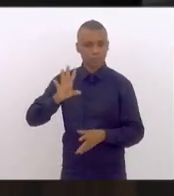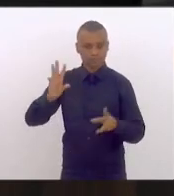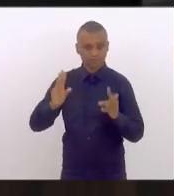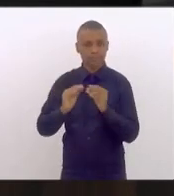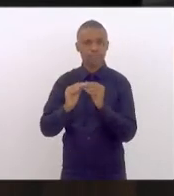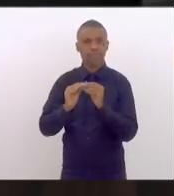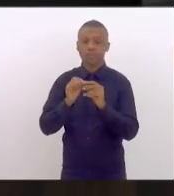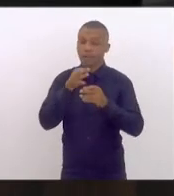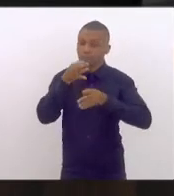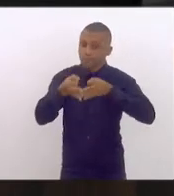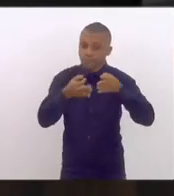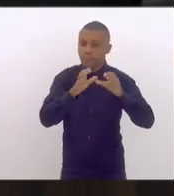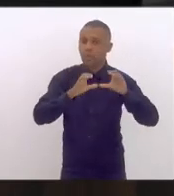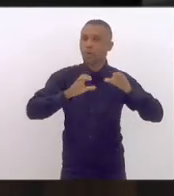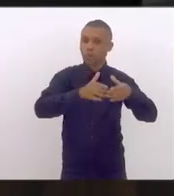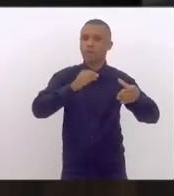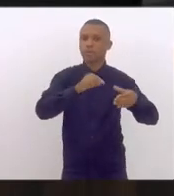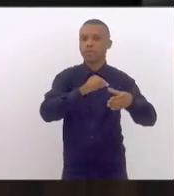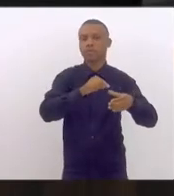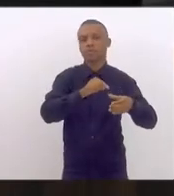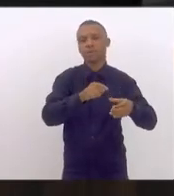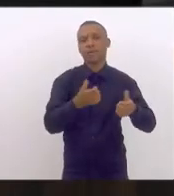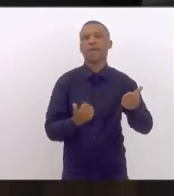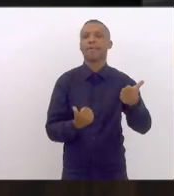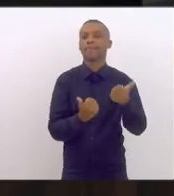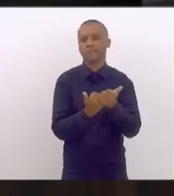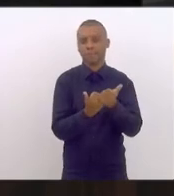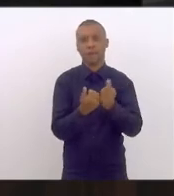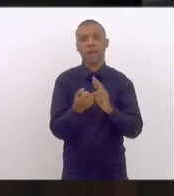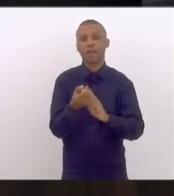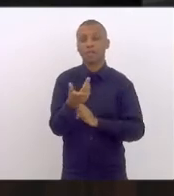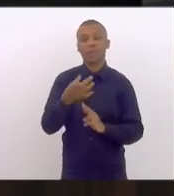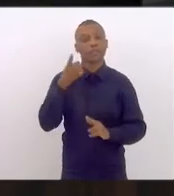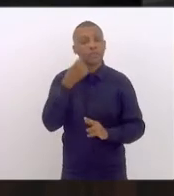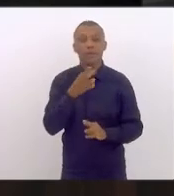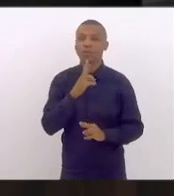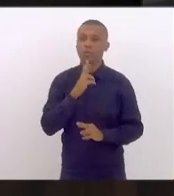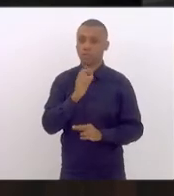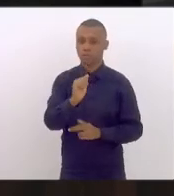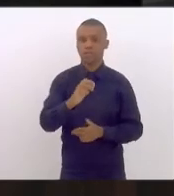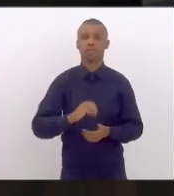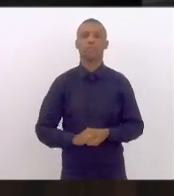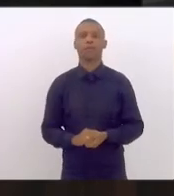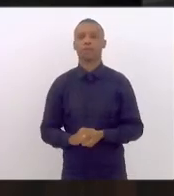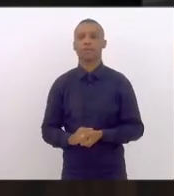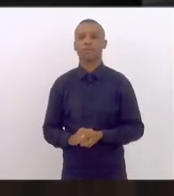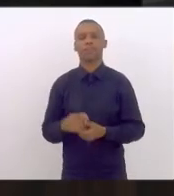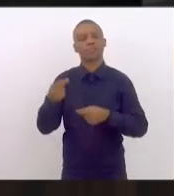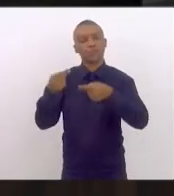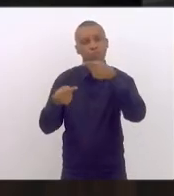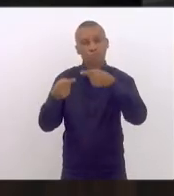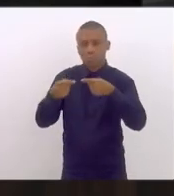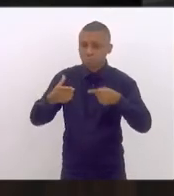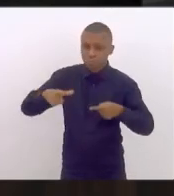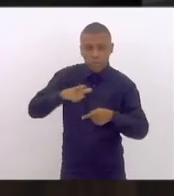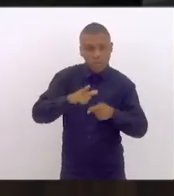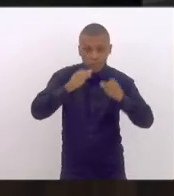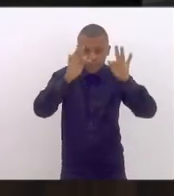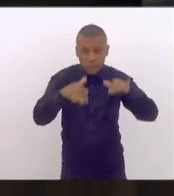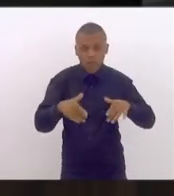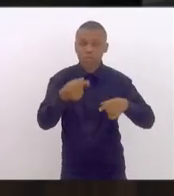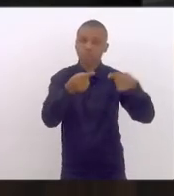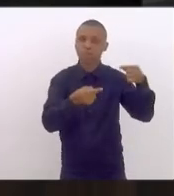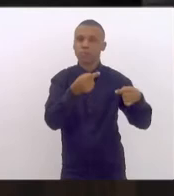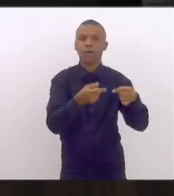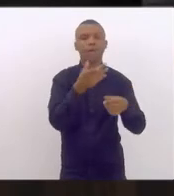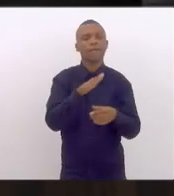normas internas e proporções externas favorável relatou tá do Rodrigo Amorim em discussão não havendo que Queira discutir encerrar